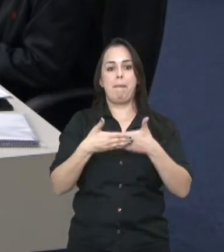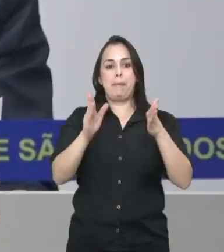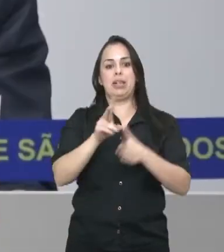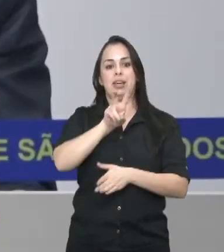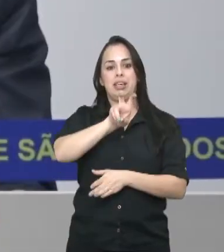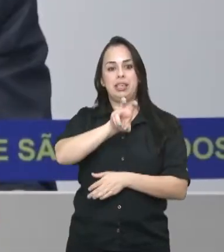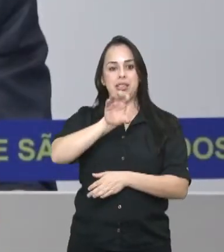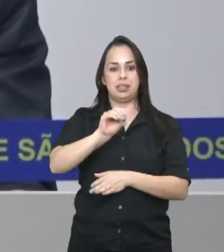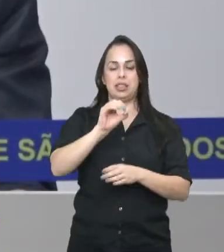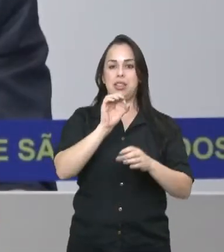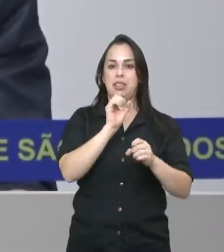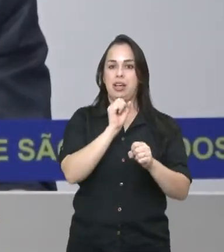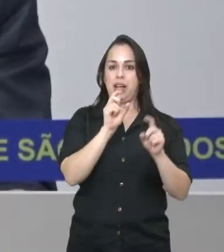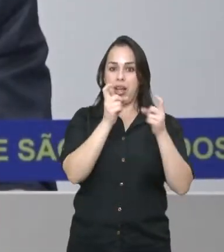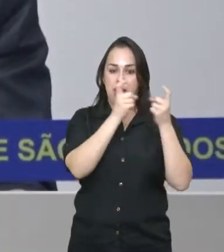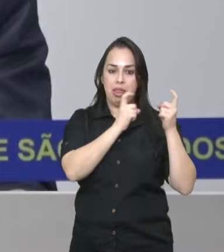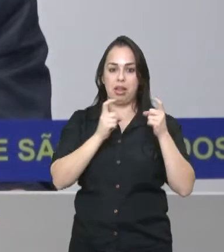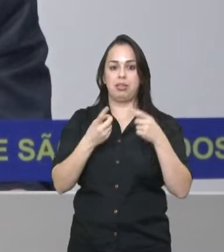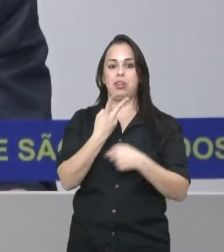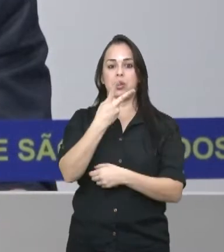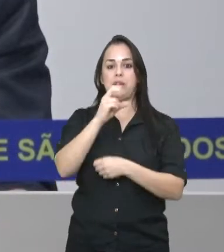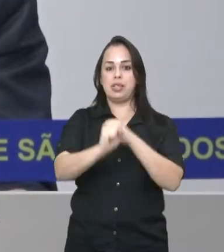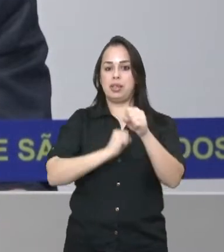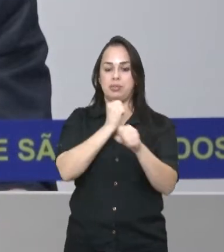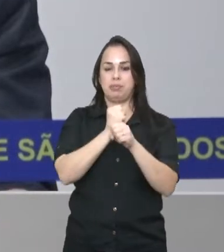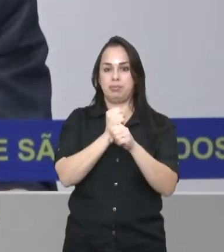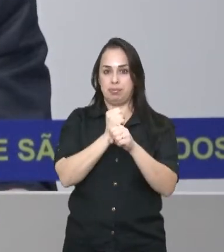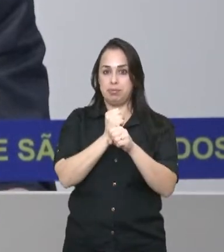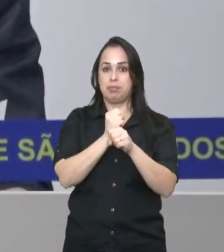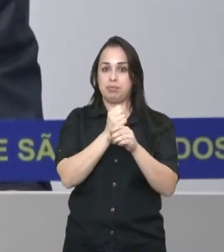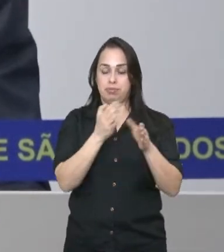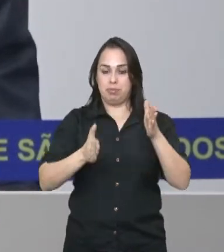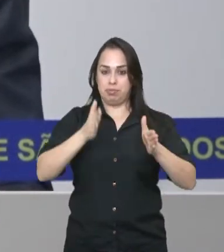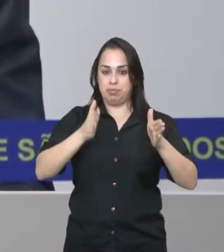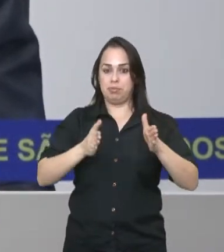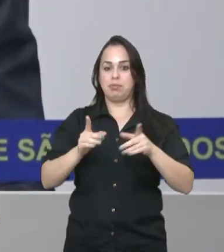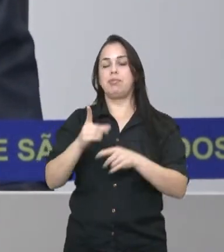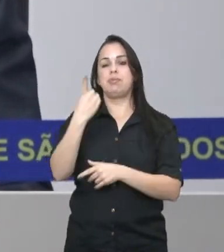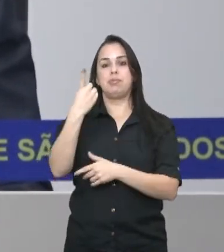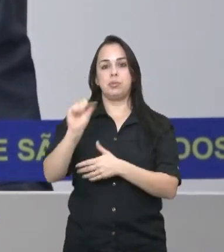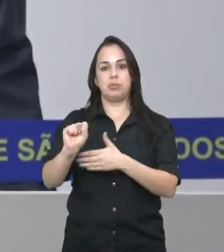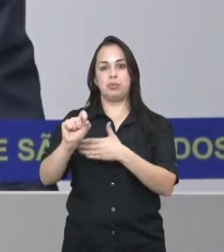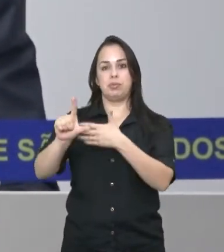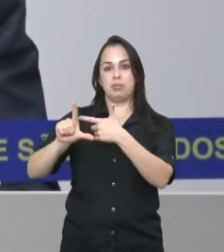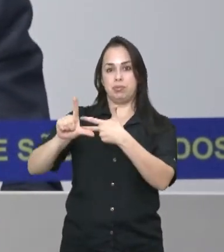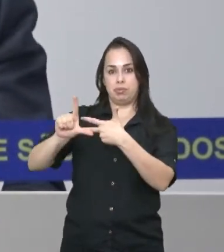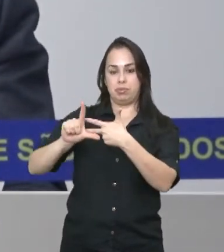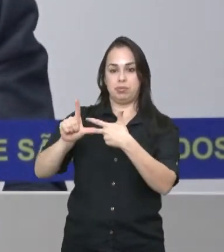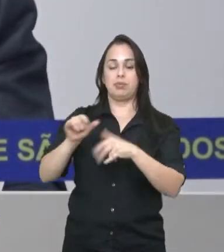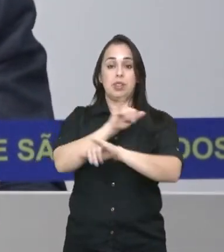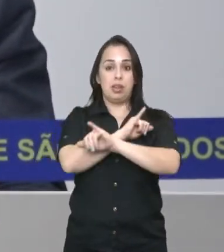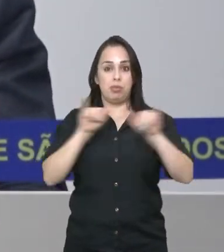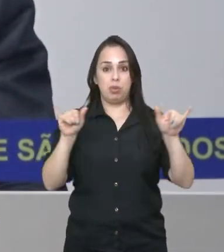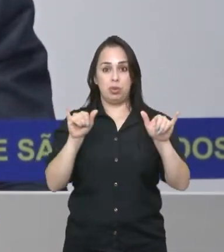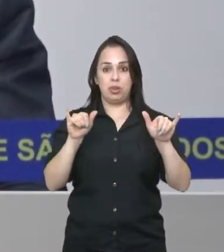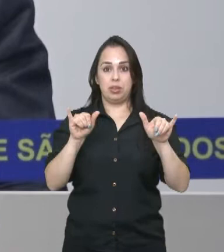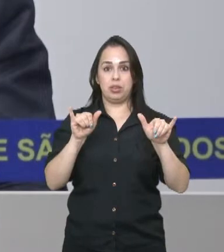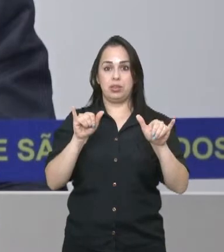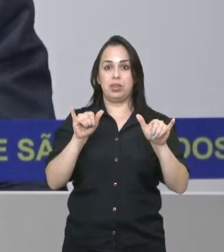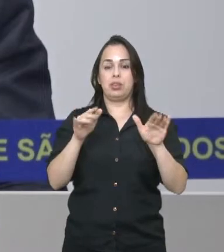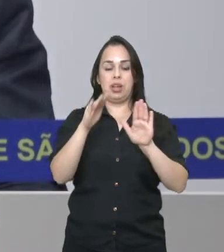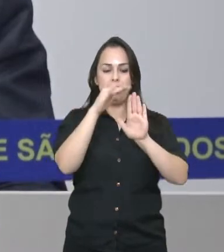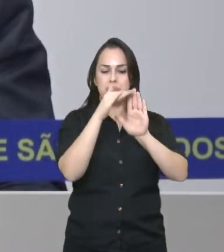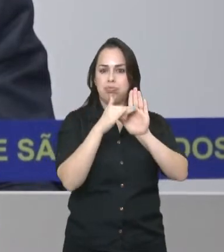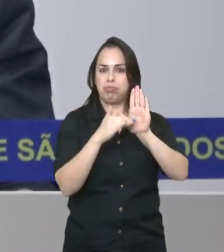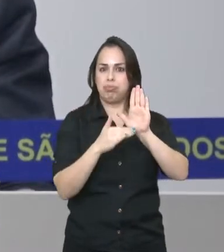ordinária da 2ª sessão legislativa da 18ª legislatura. Informo a todos presentes que, no tempo regimental,